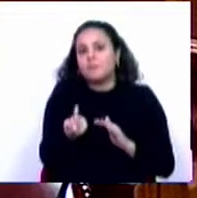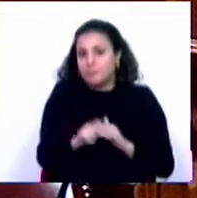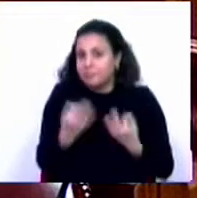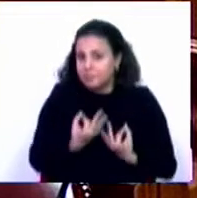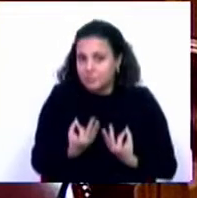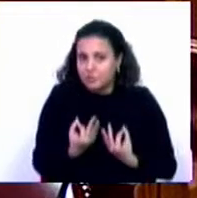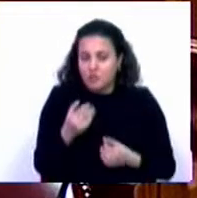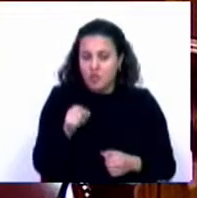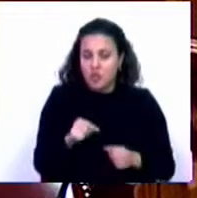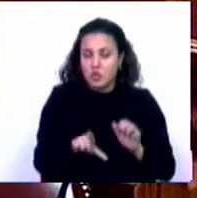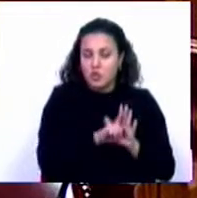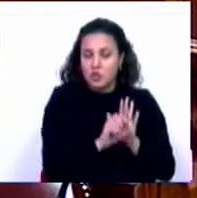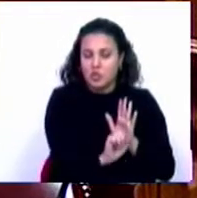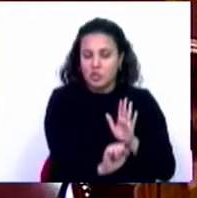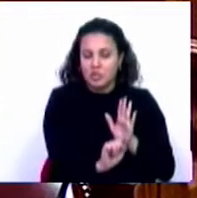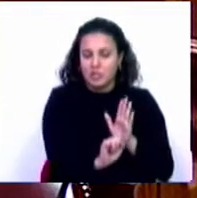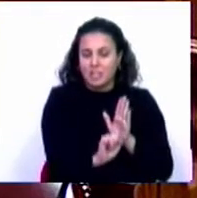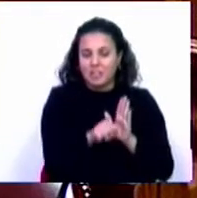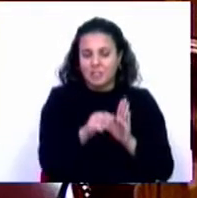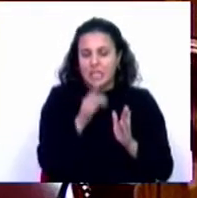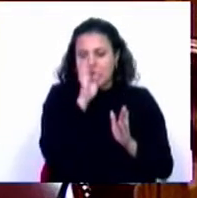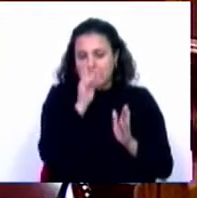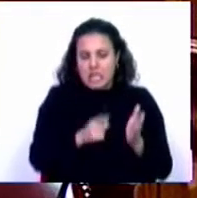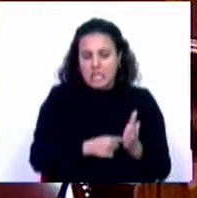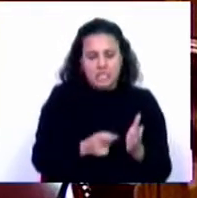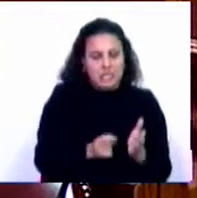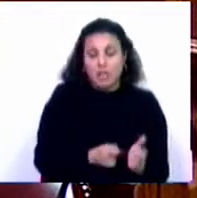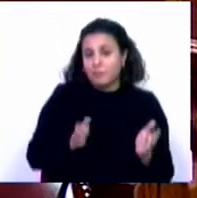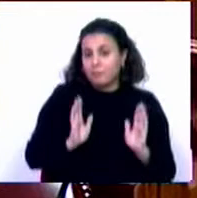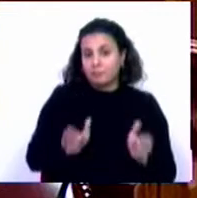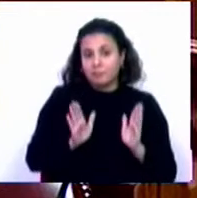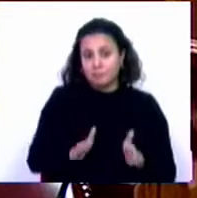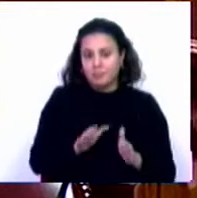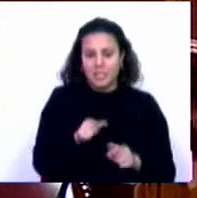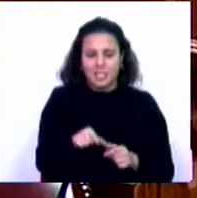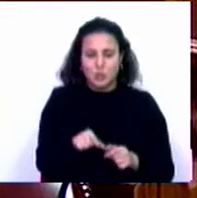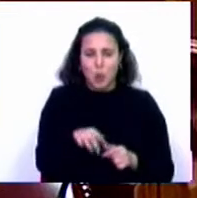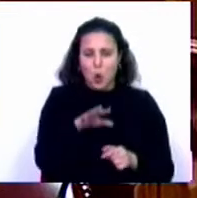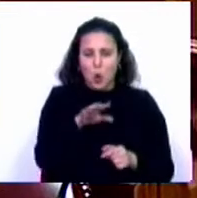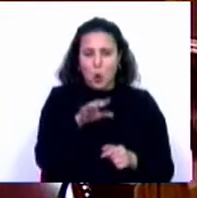operação legislativa cuja necessidade não está demonstrada e podia ter impacto